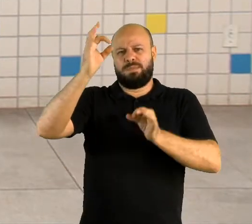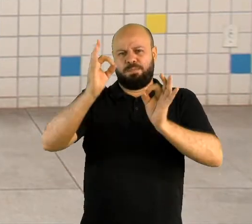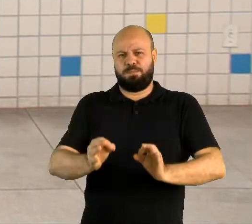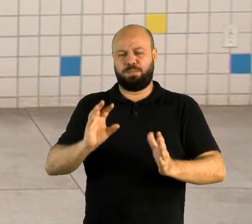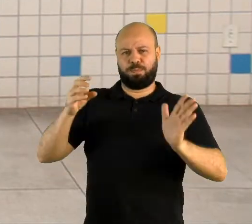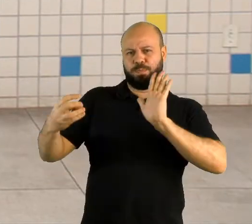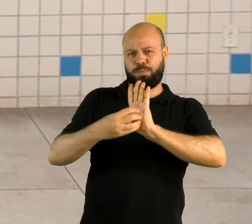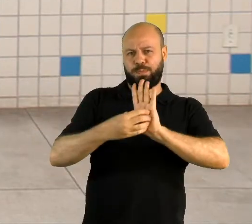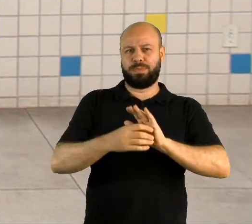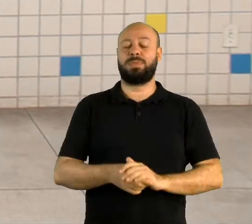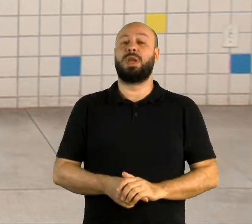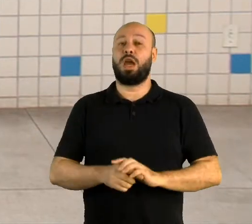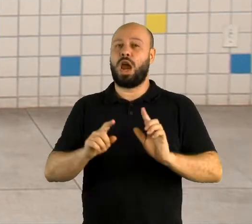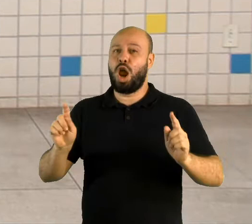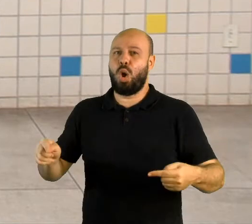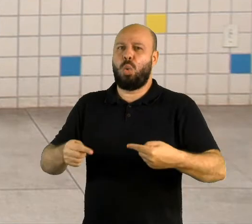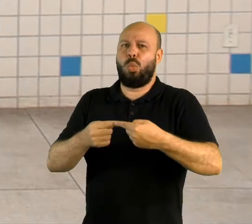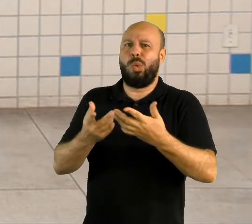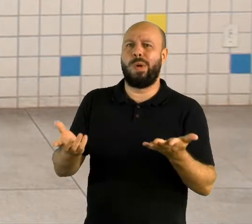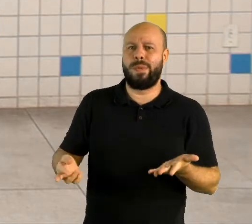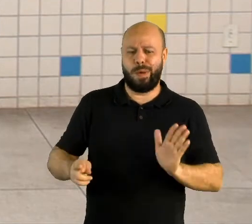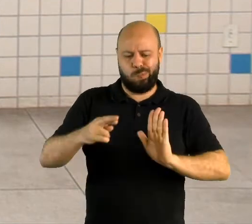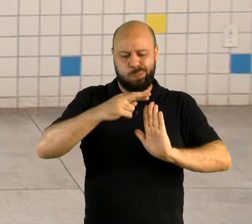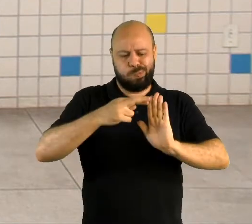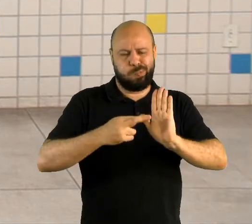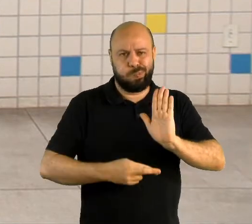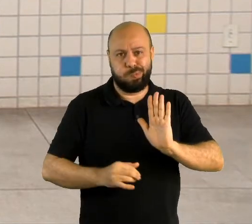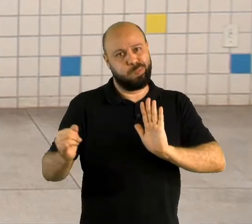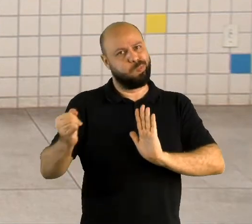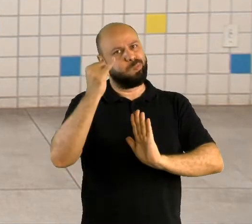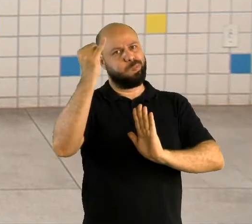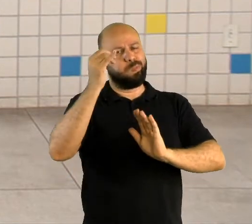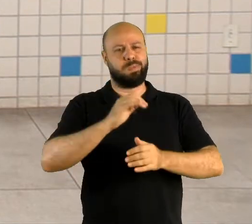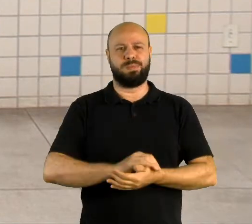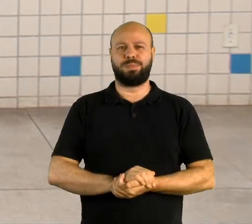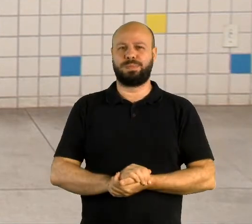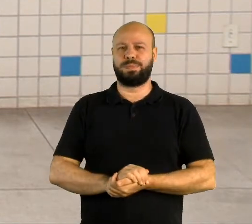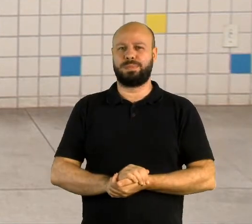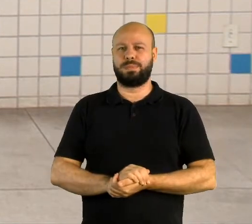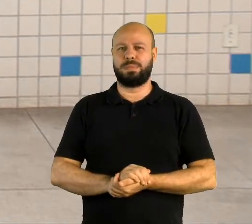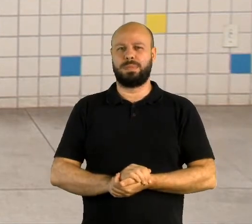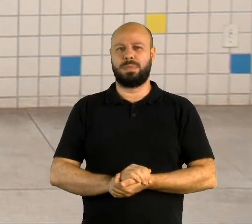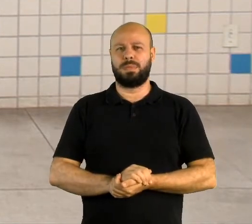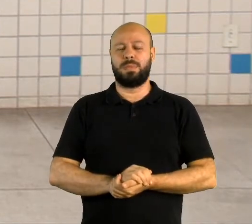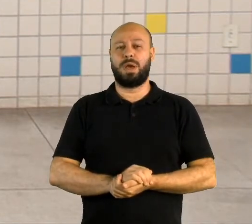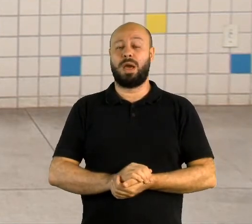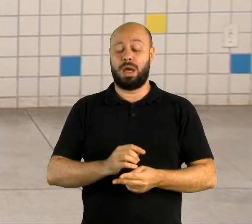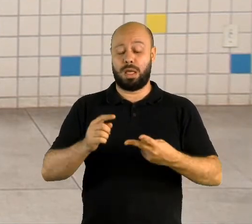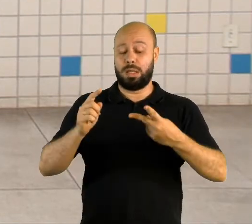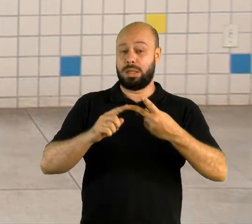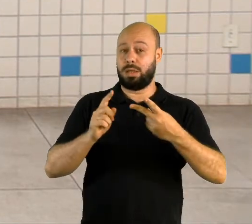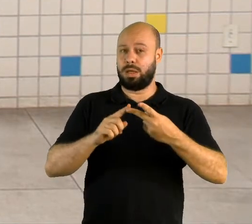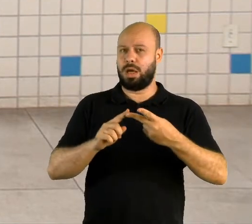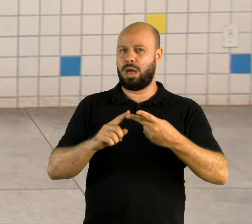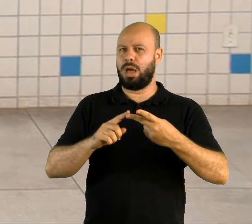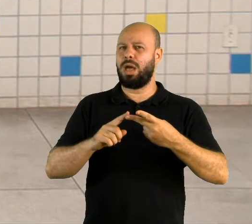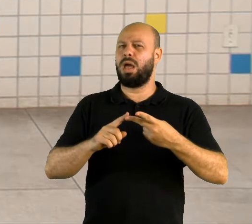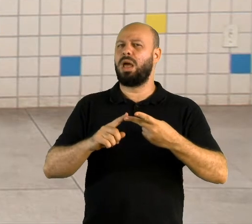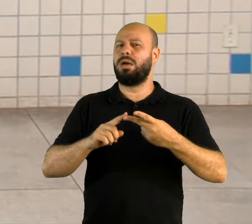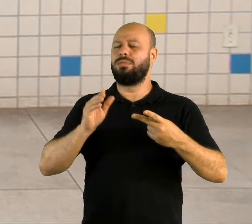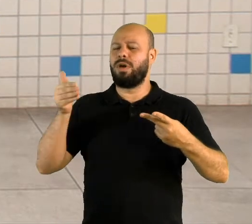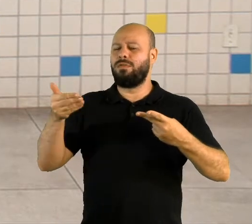contra requisitos que ele considera importantes. A segunda observação tem a ver